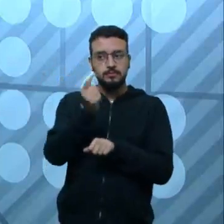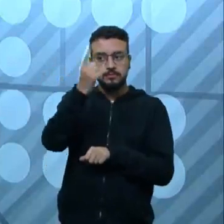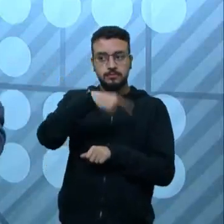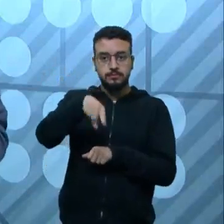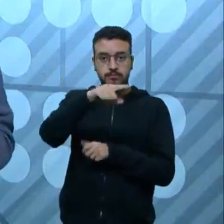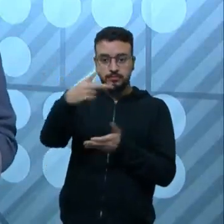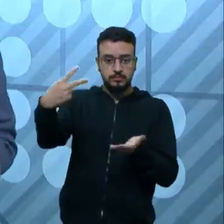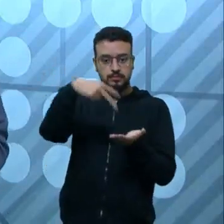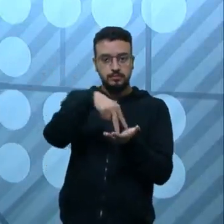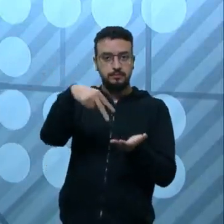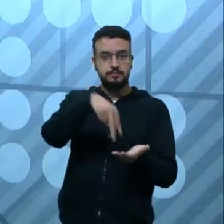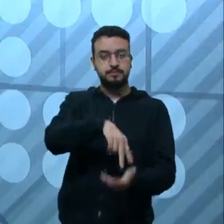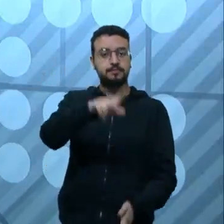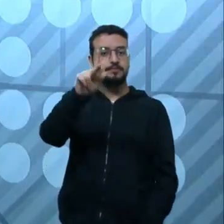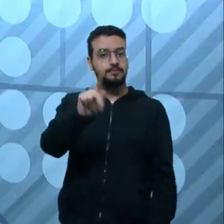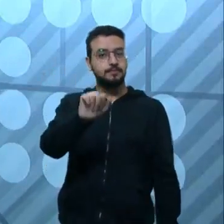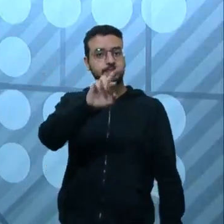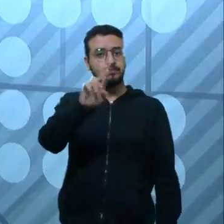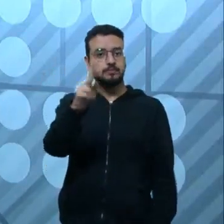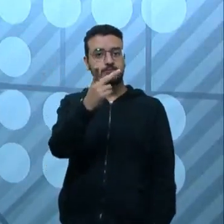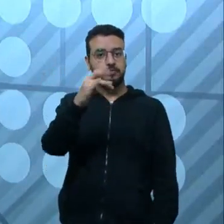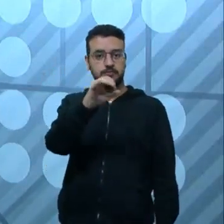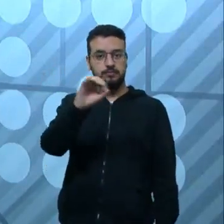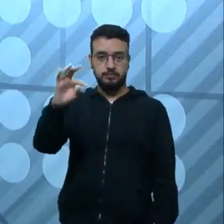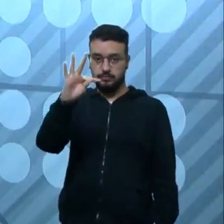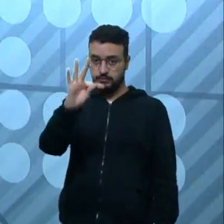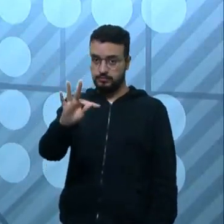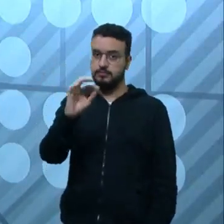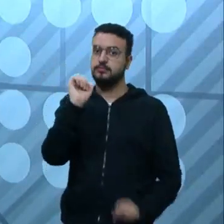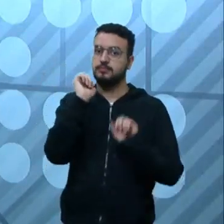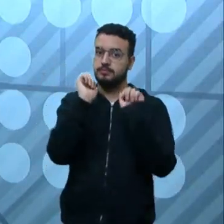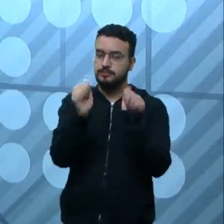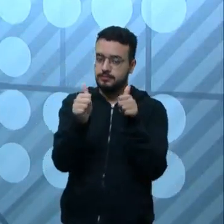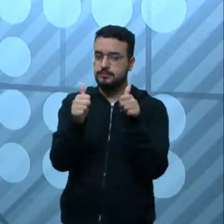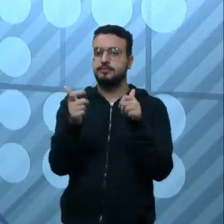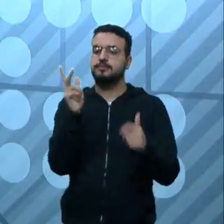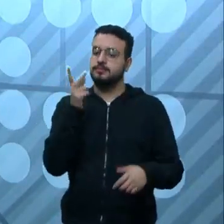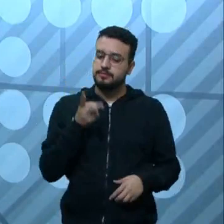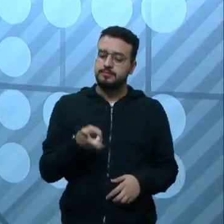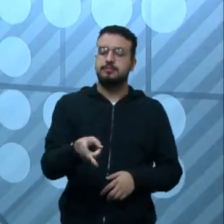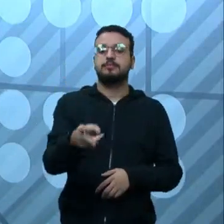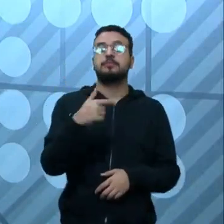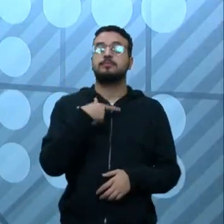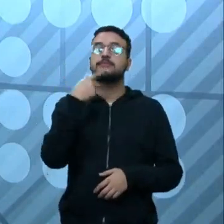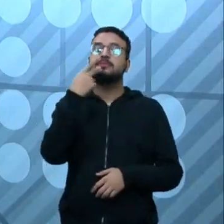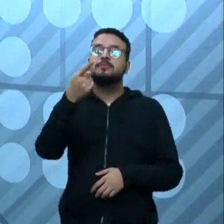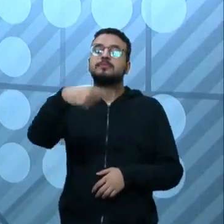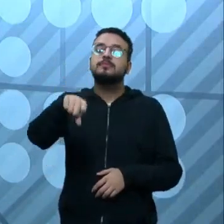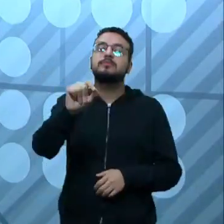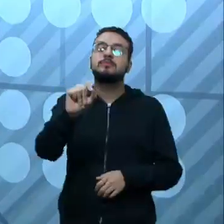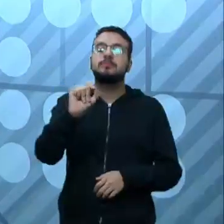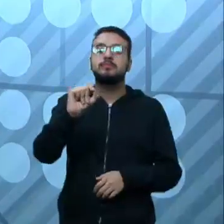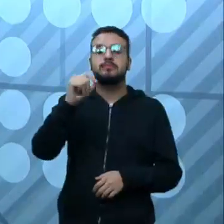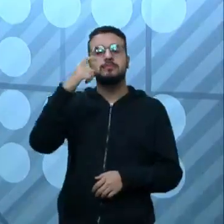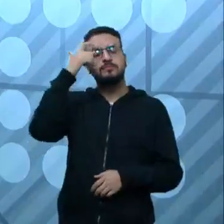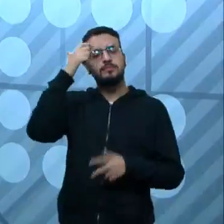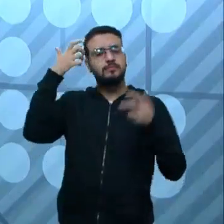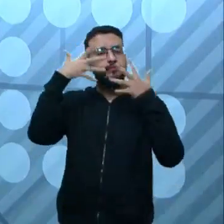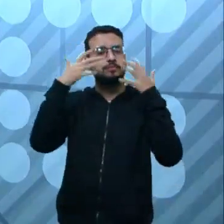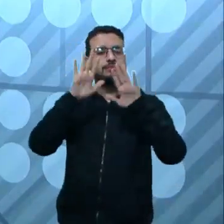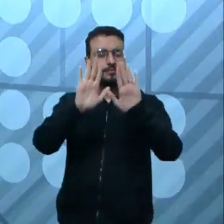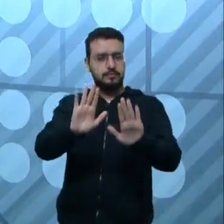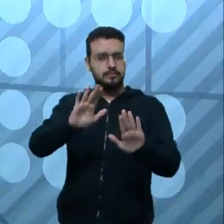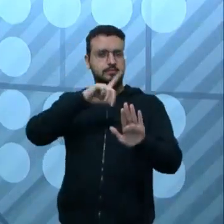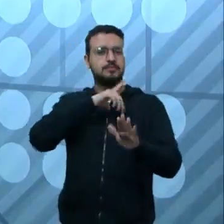participarem do Kahoot hoje, hein? Certo? Bom, então vamos lá, pessoal, vamos seguir. Eu falei para vocês do sistema nervoso, mas espera aí, tá faltando